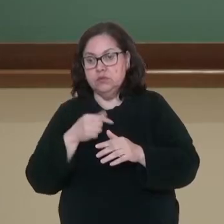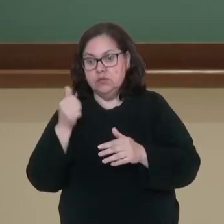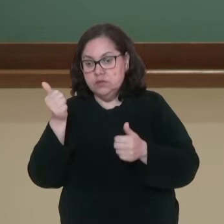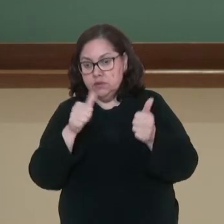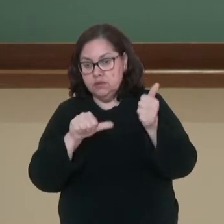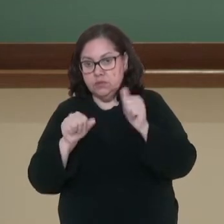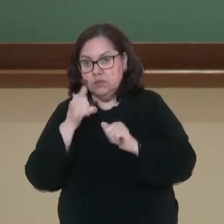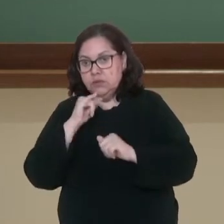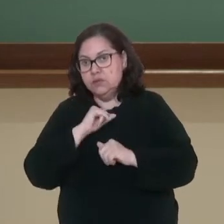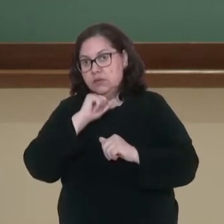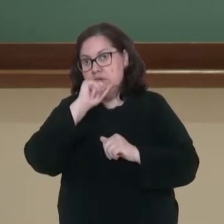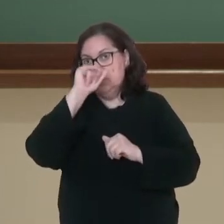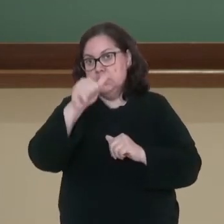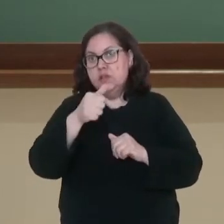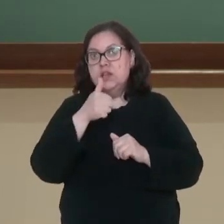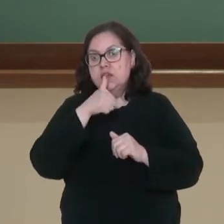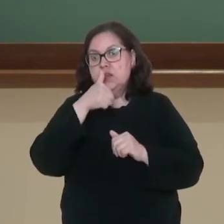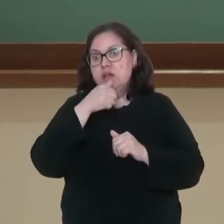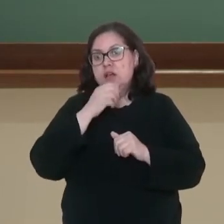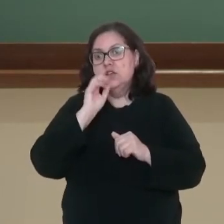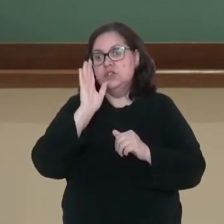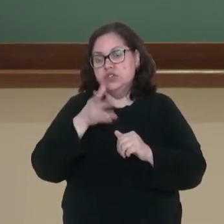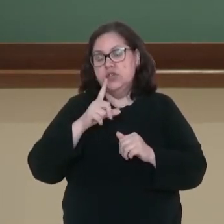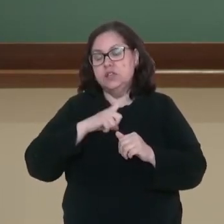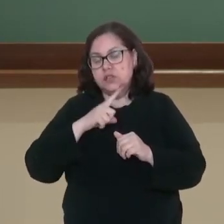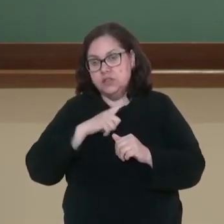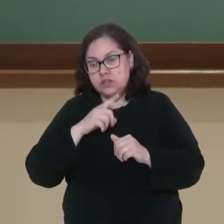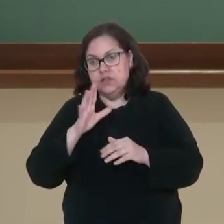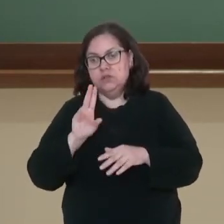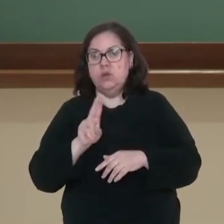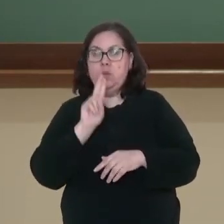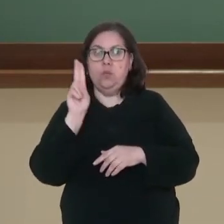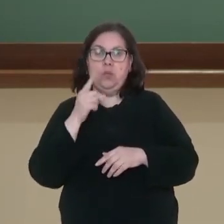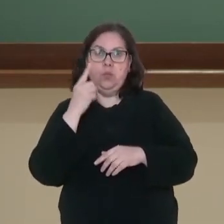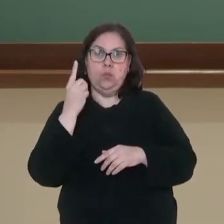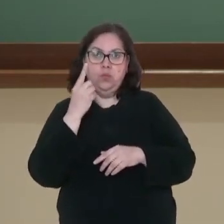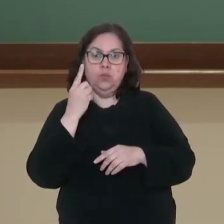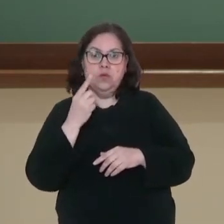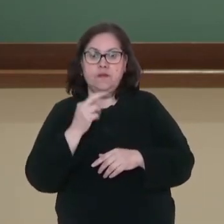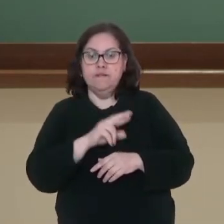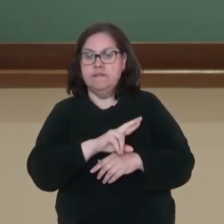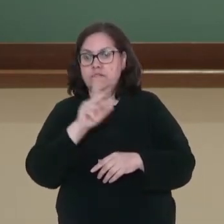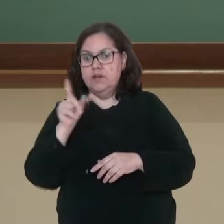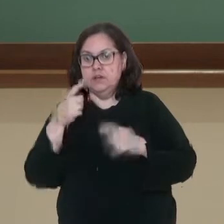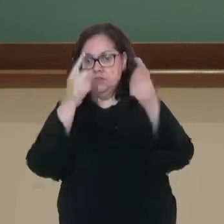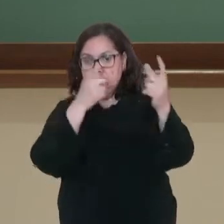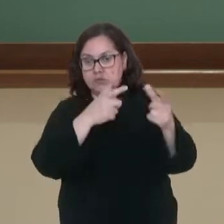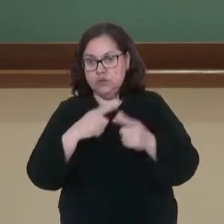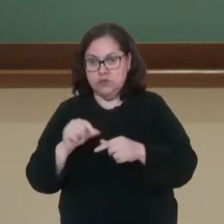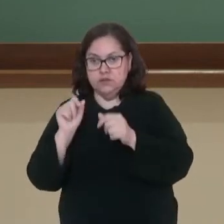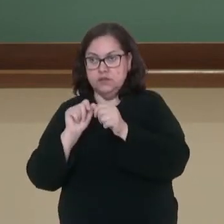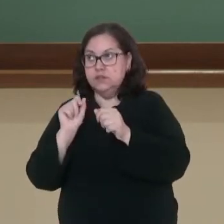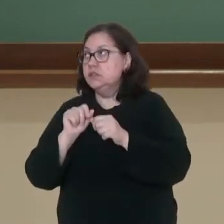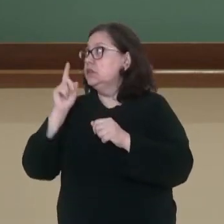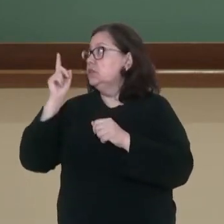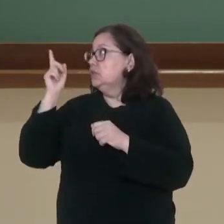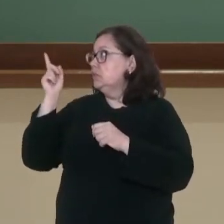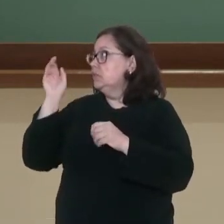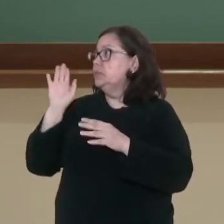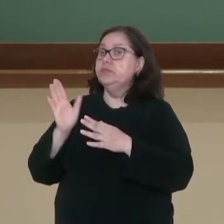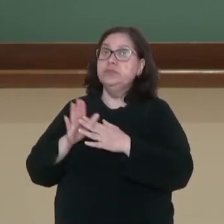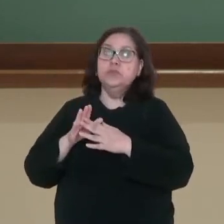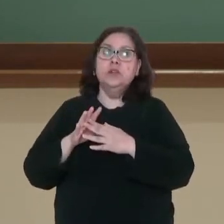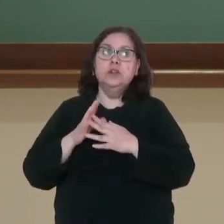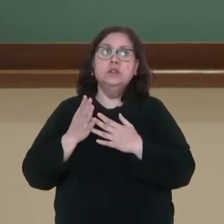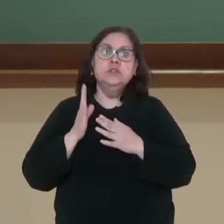foi um anúncio, isso já existe, né? Não é uma coisa única. Em vários lugares já estão sendo feitos isso.